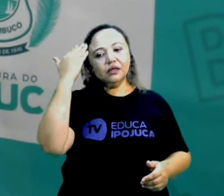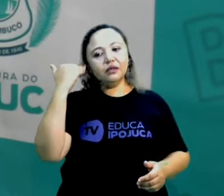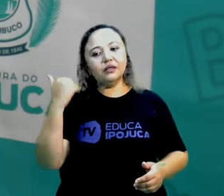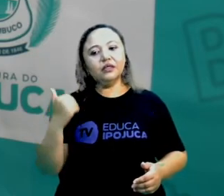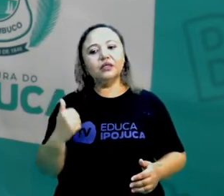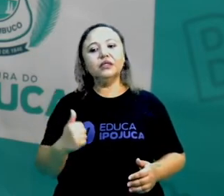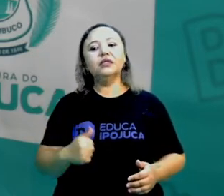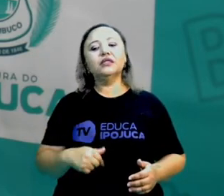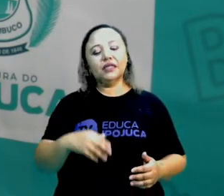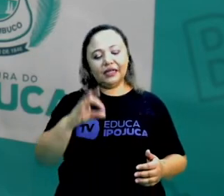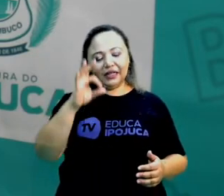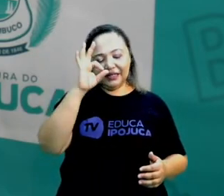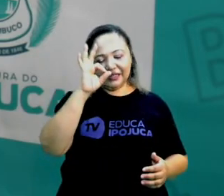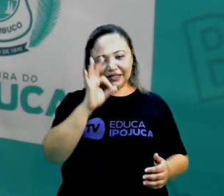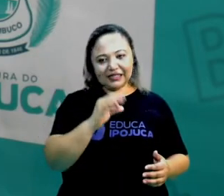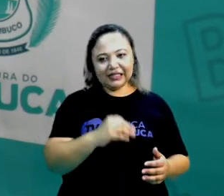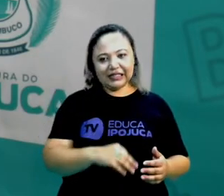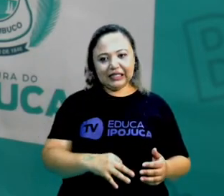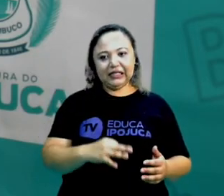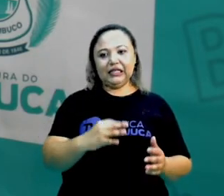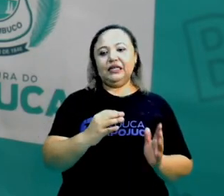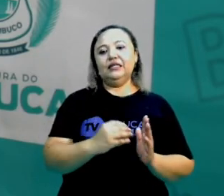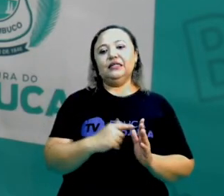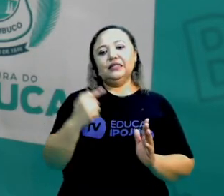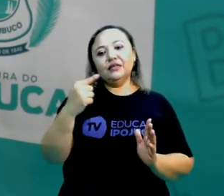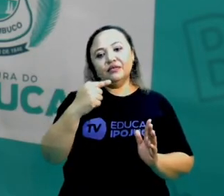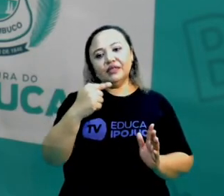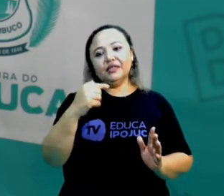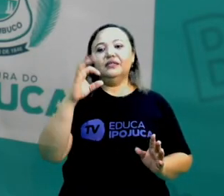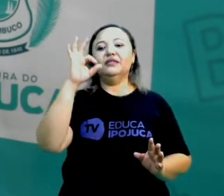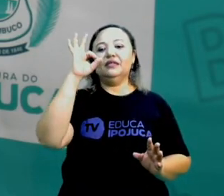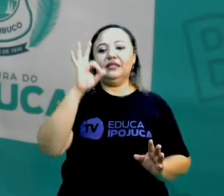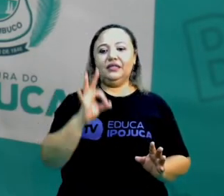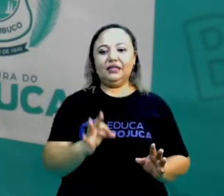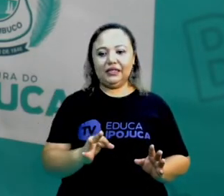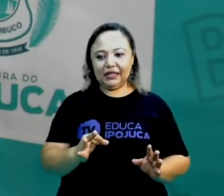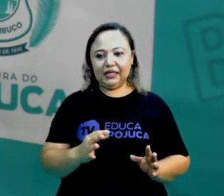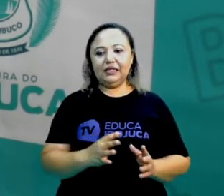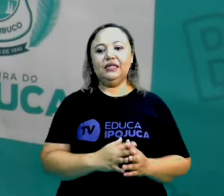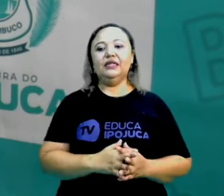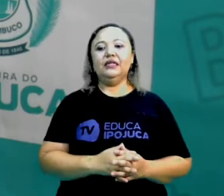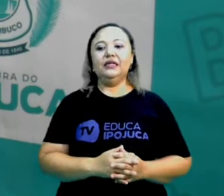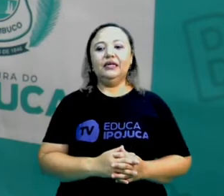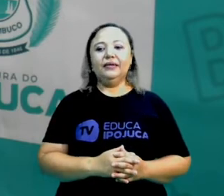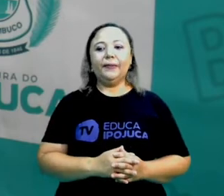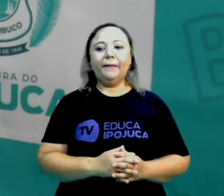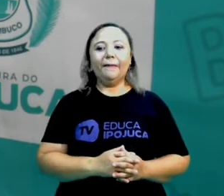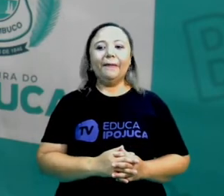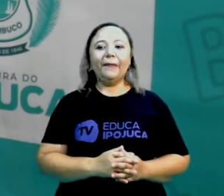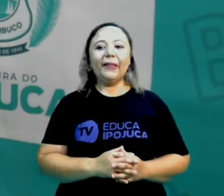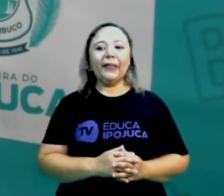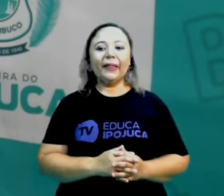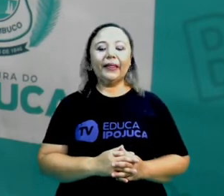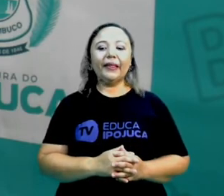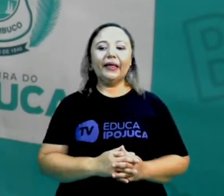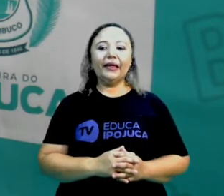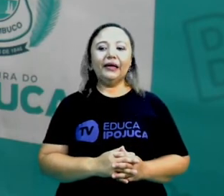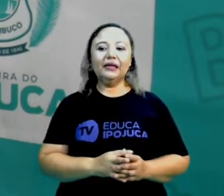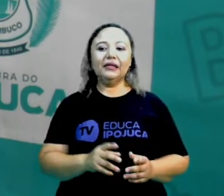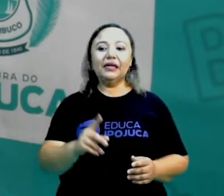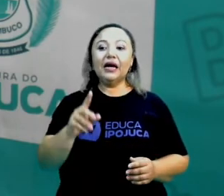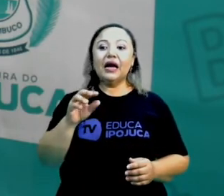subtração está correta? O que é que eu faço? A adição é a operação